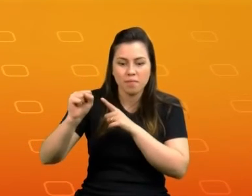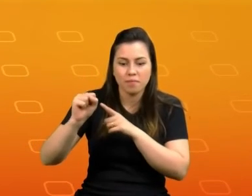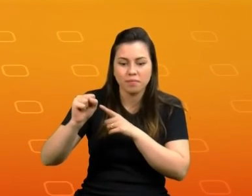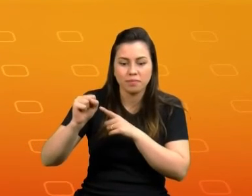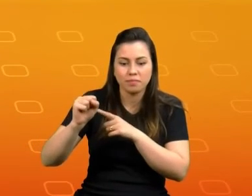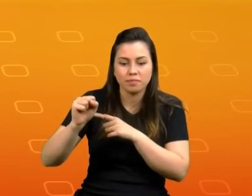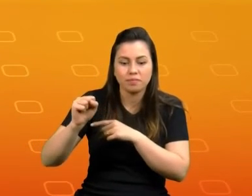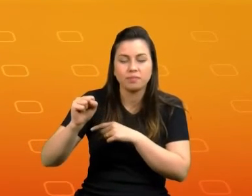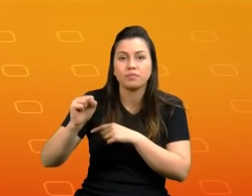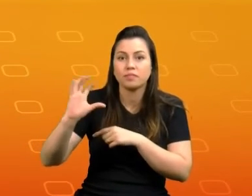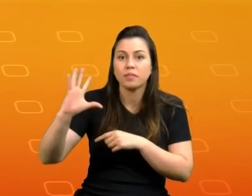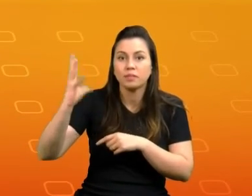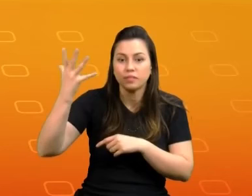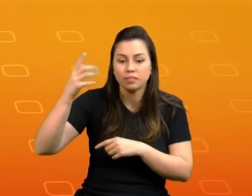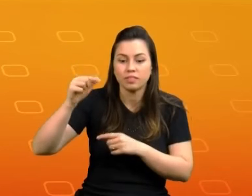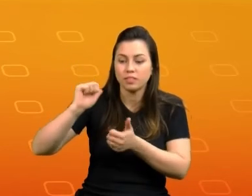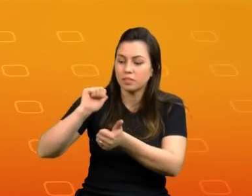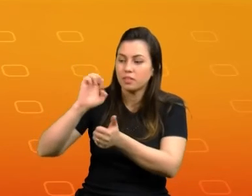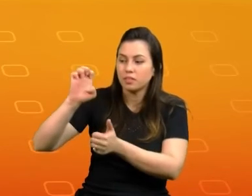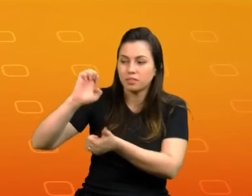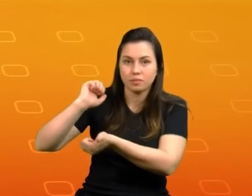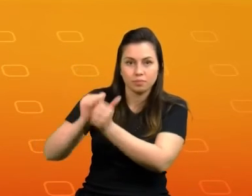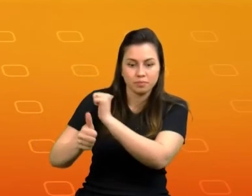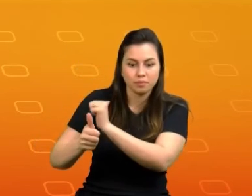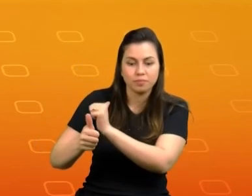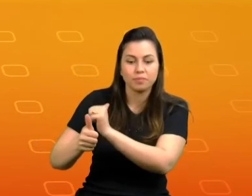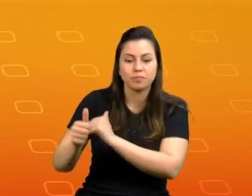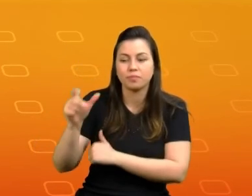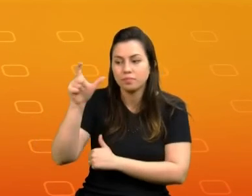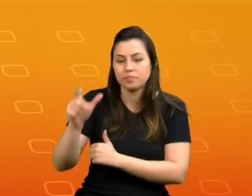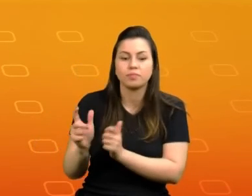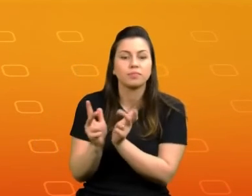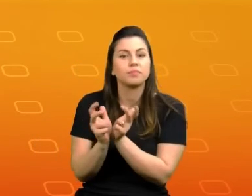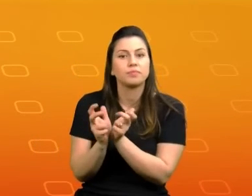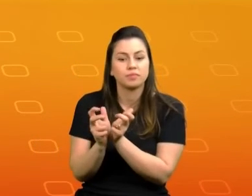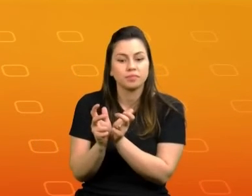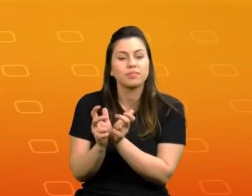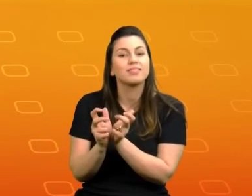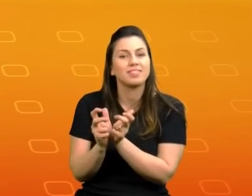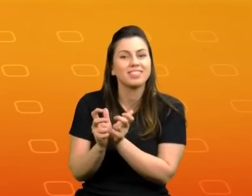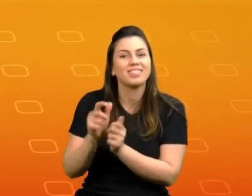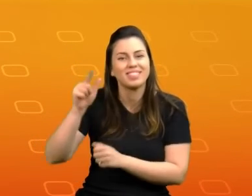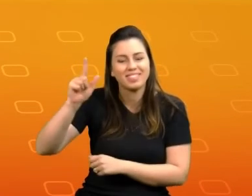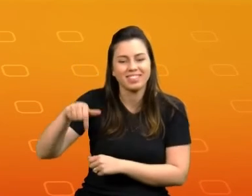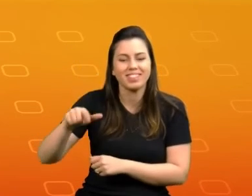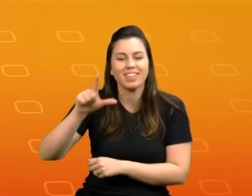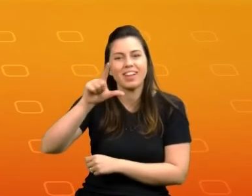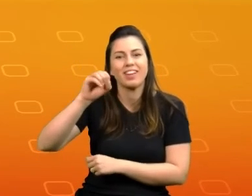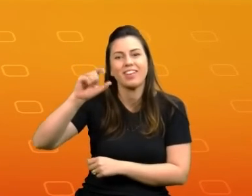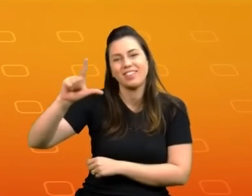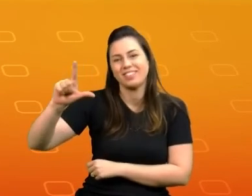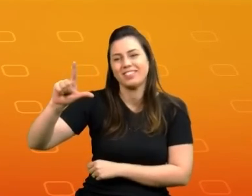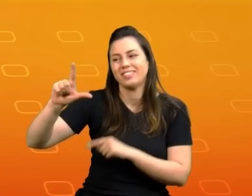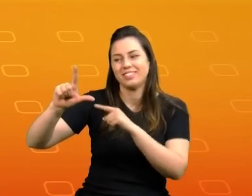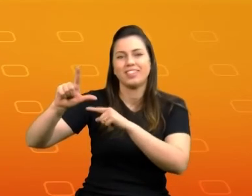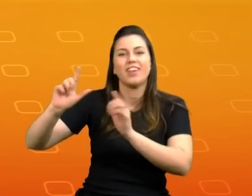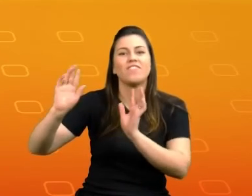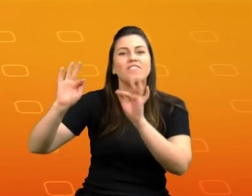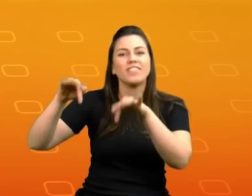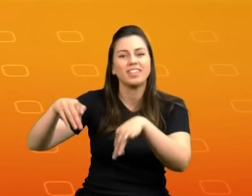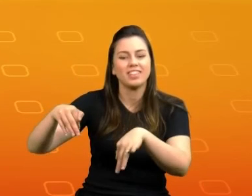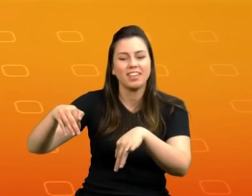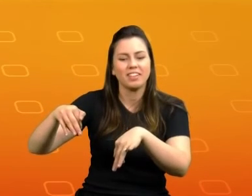um esportes uma categoria de esportes um game ganhou e foi realmente o League of Legends com a final lá na